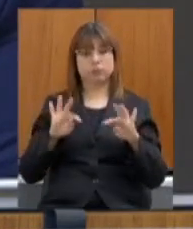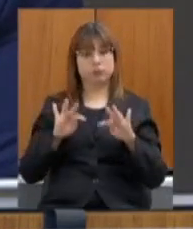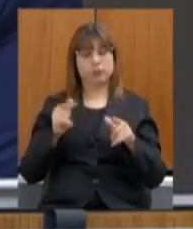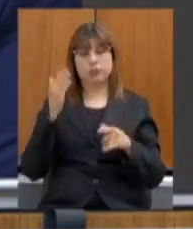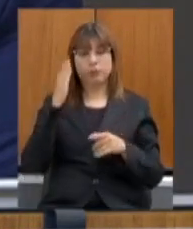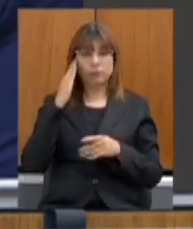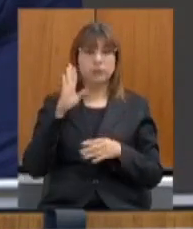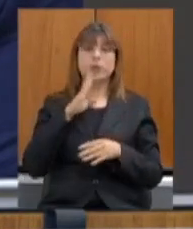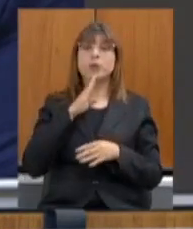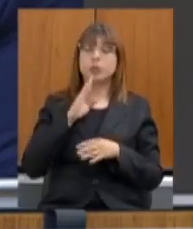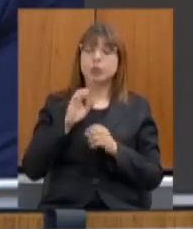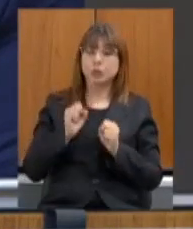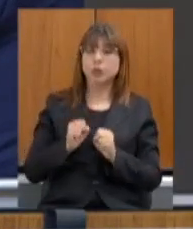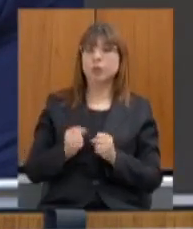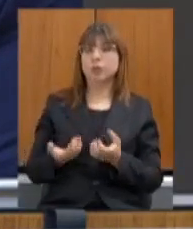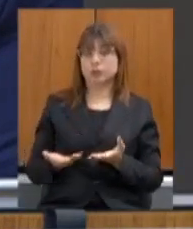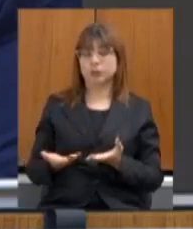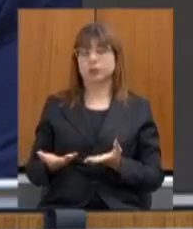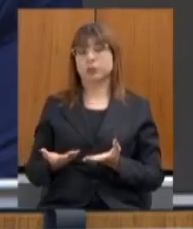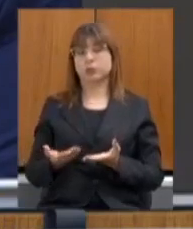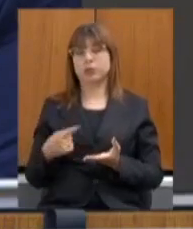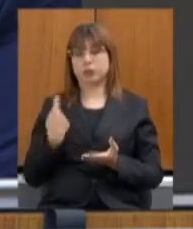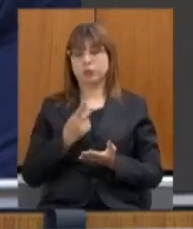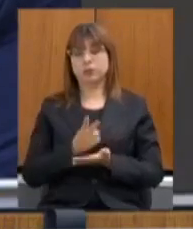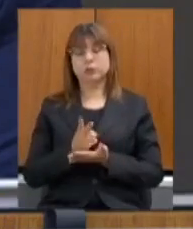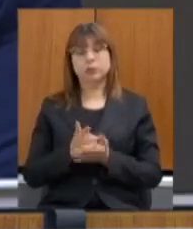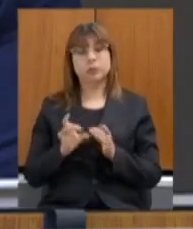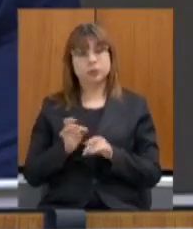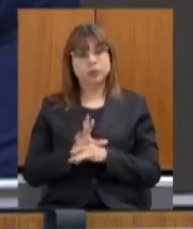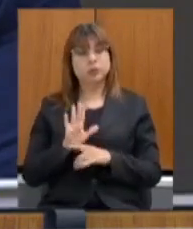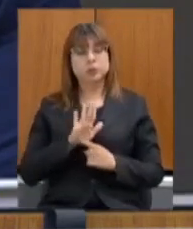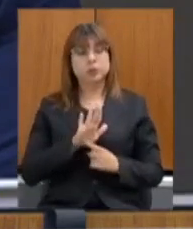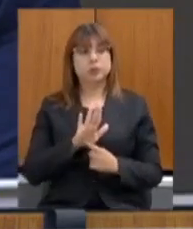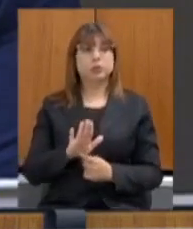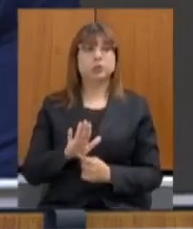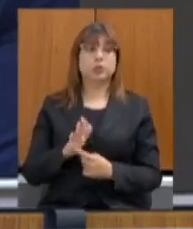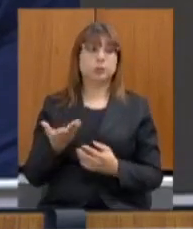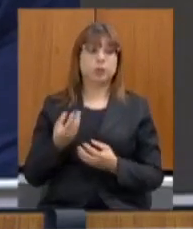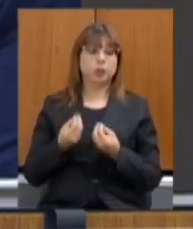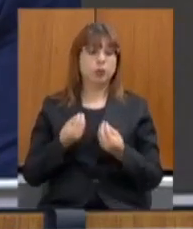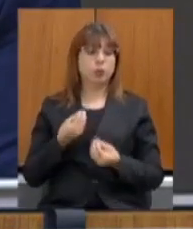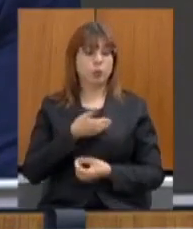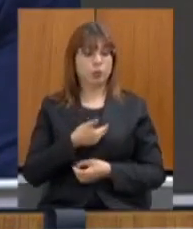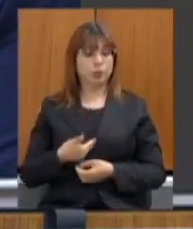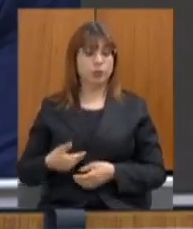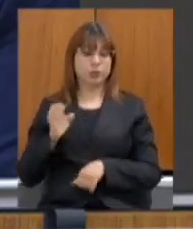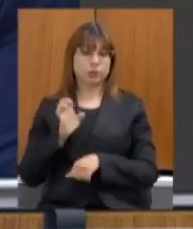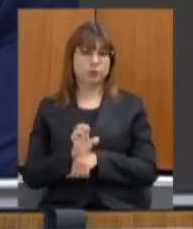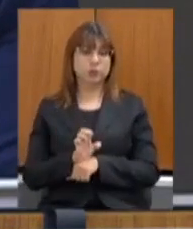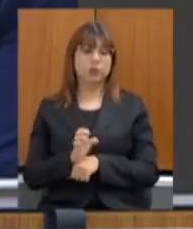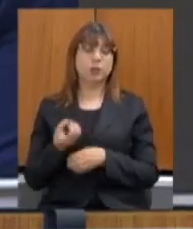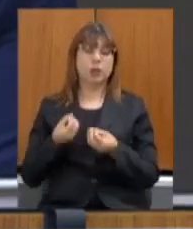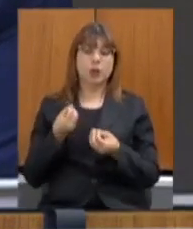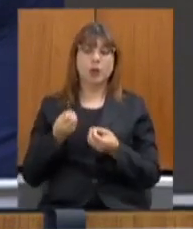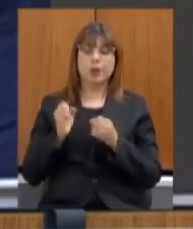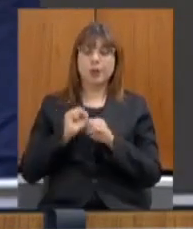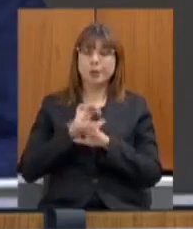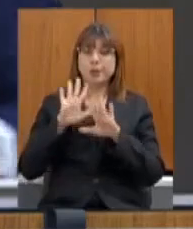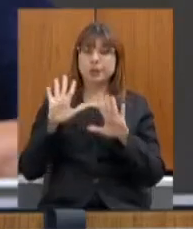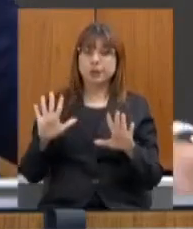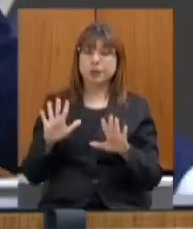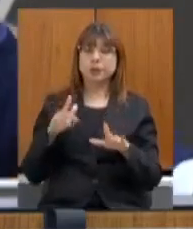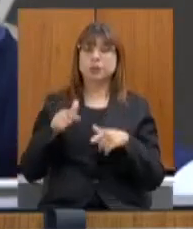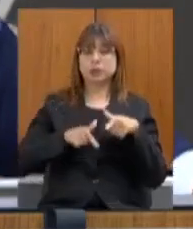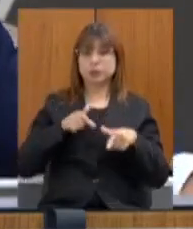para prestar contas e apresentar como que o governo estadual está, de forma muito transparente, trabalhando a